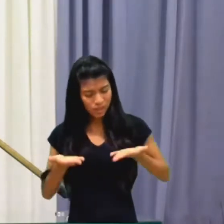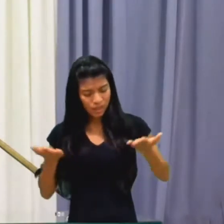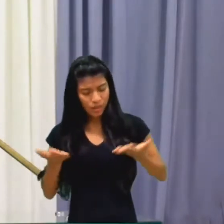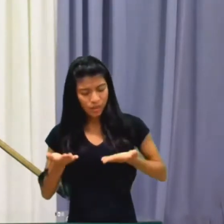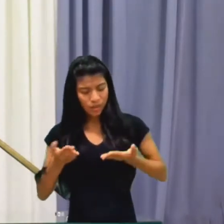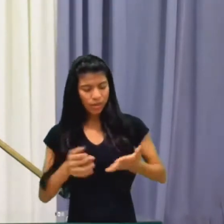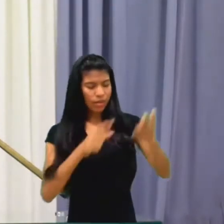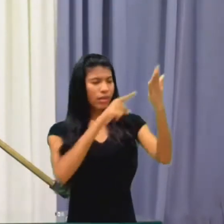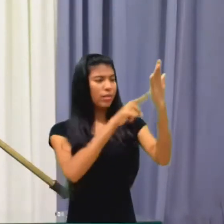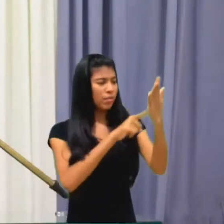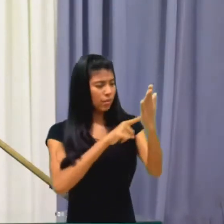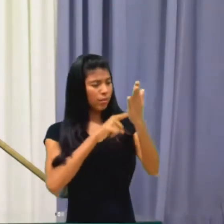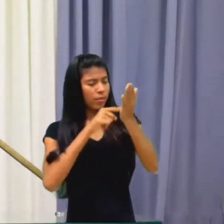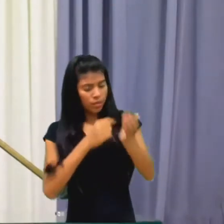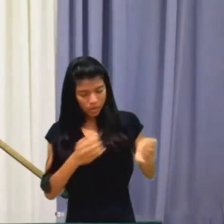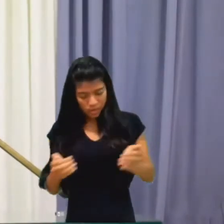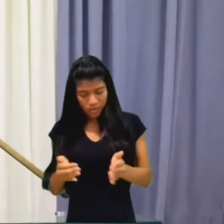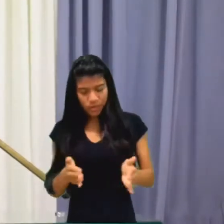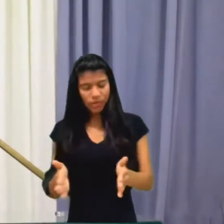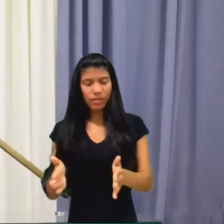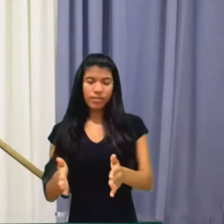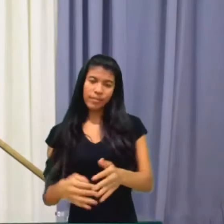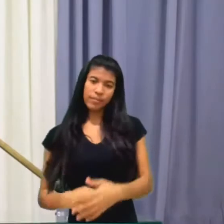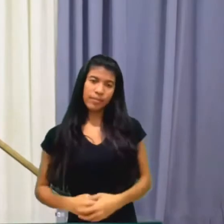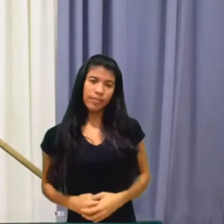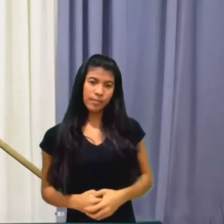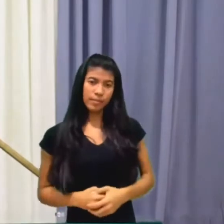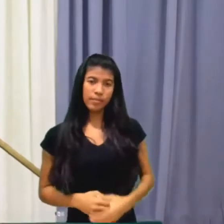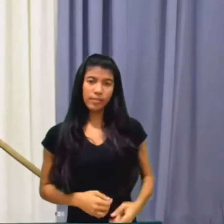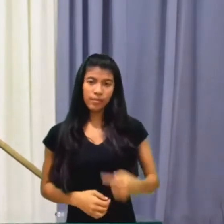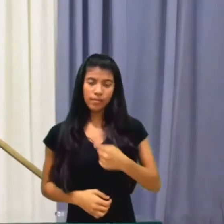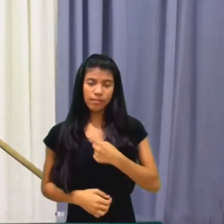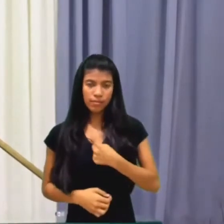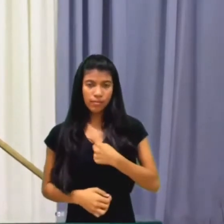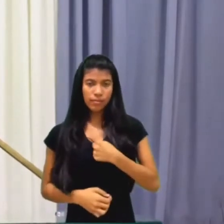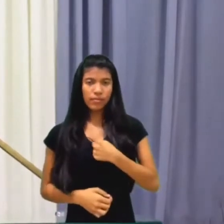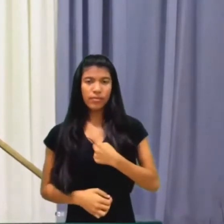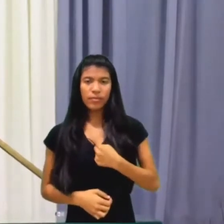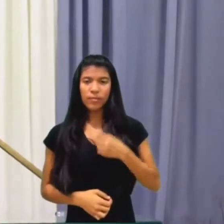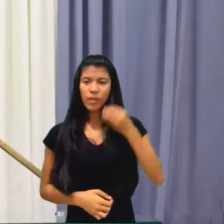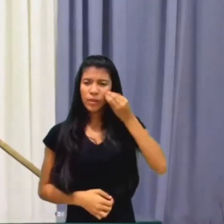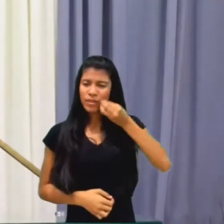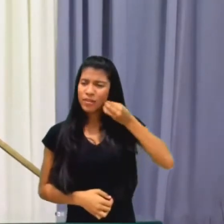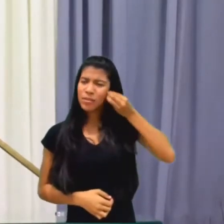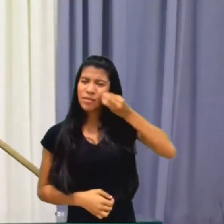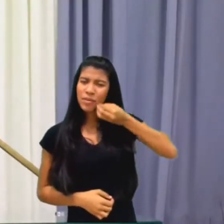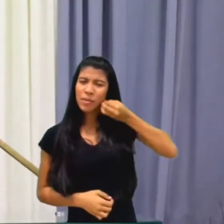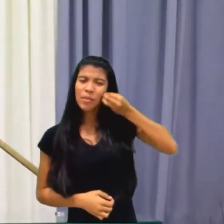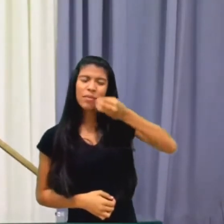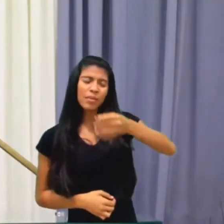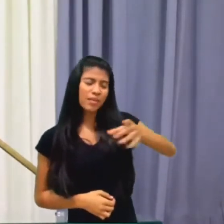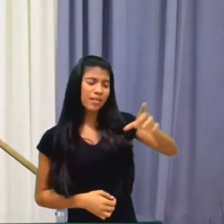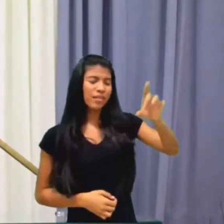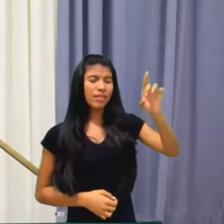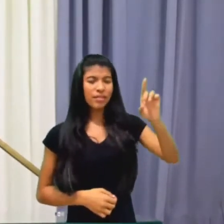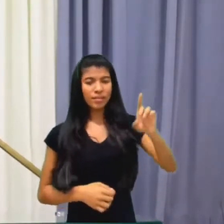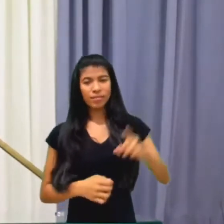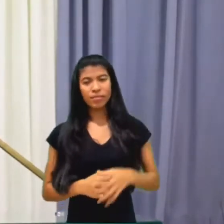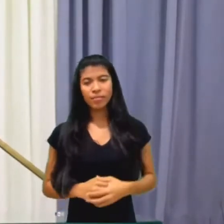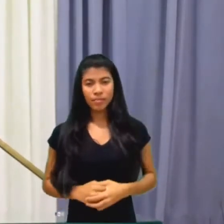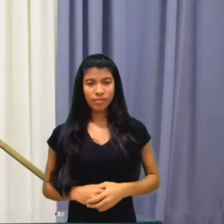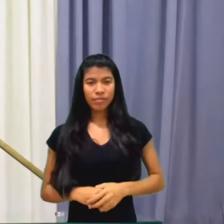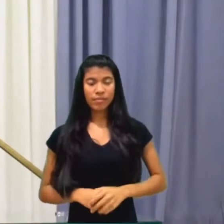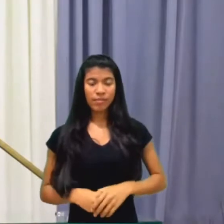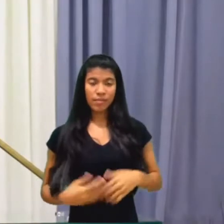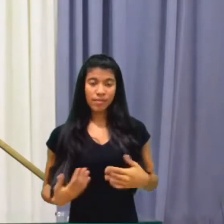os teus caminhos, para que eu te conheça, a fim de que ache graça aos teus olhos,